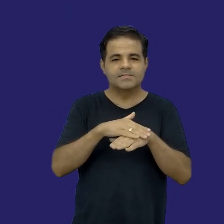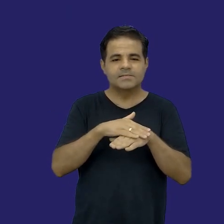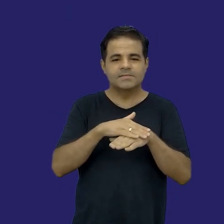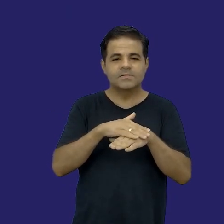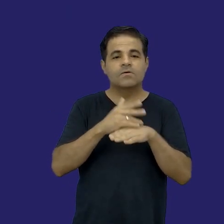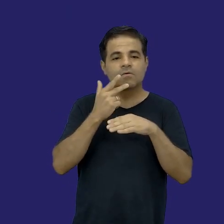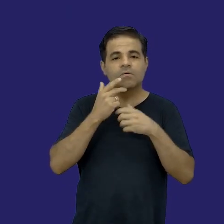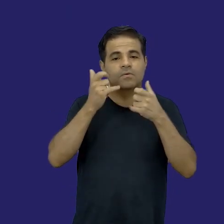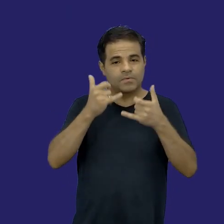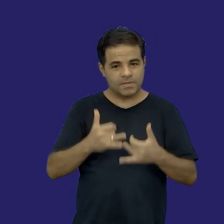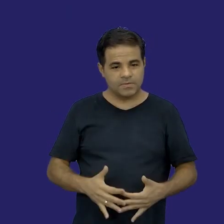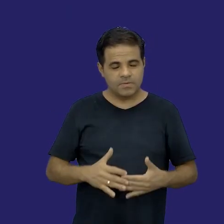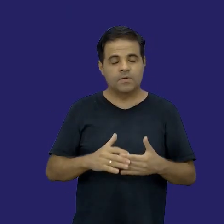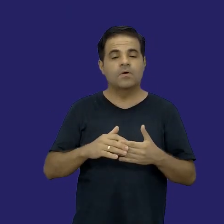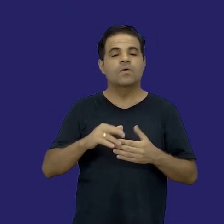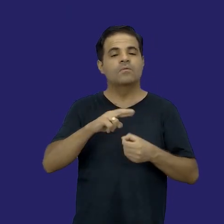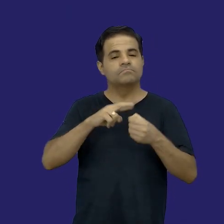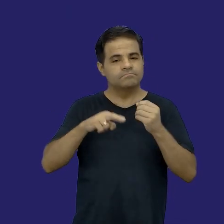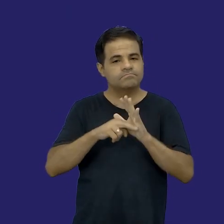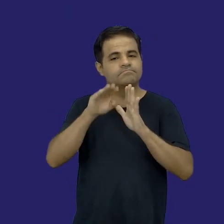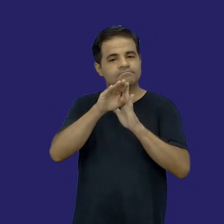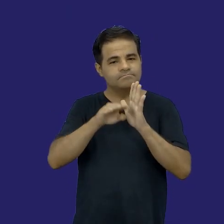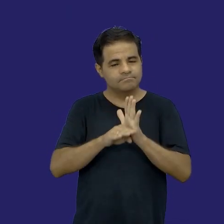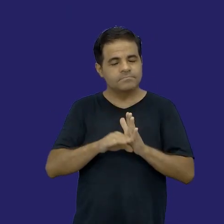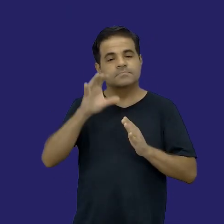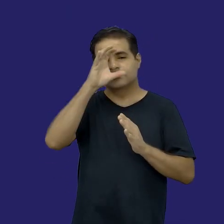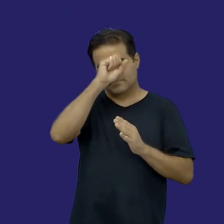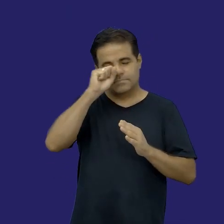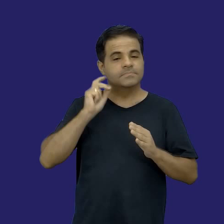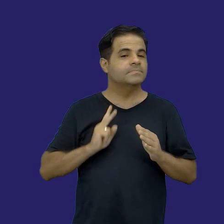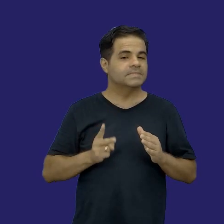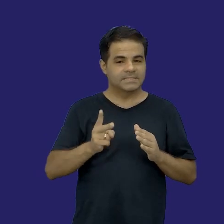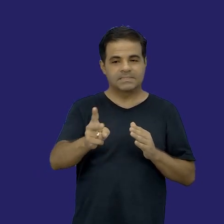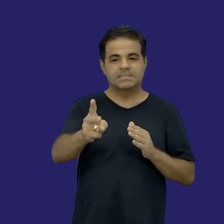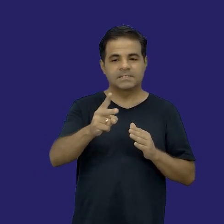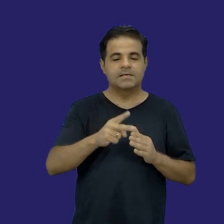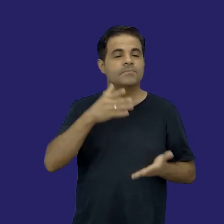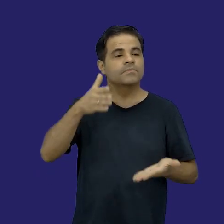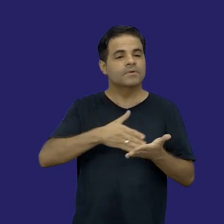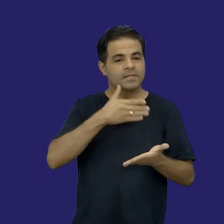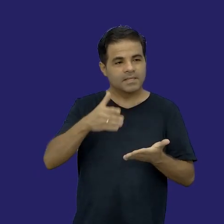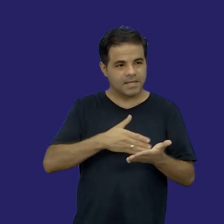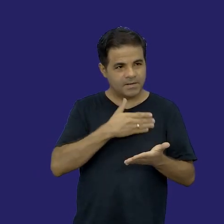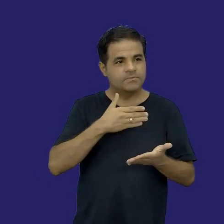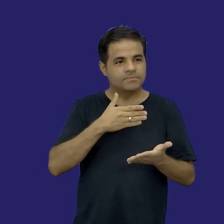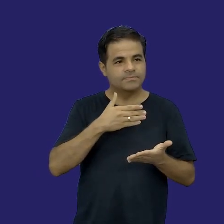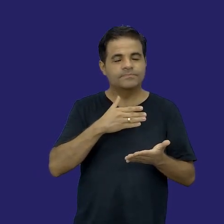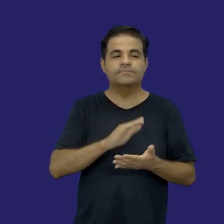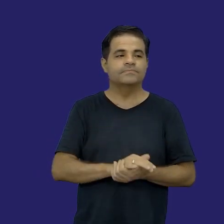como eu falei, é o programa de recuperação e aprofundamento do material Aprender Sempre, no caderno